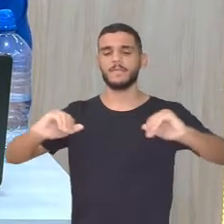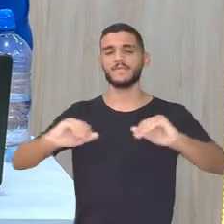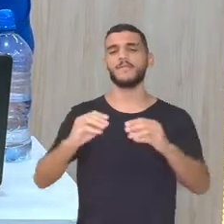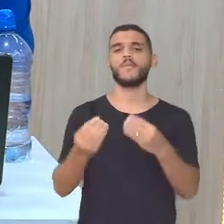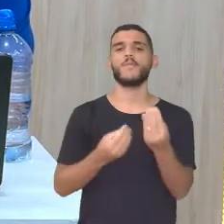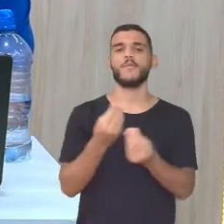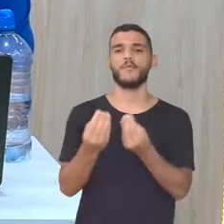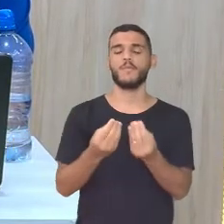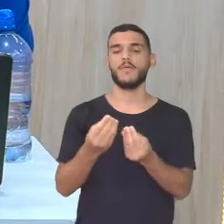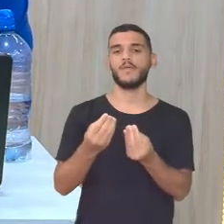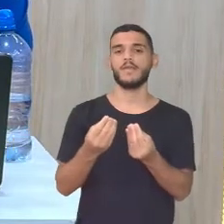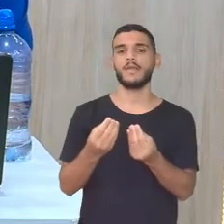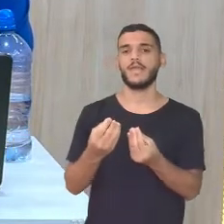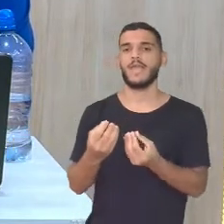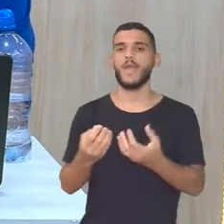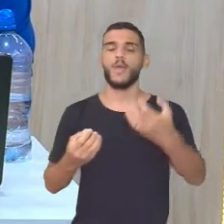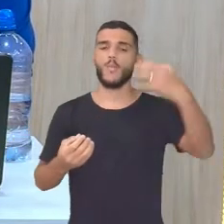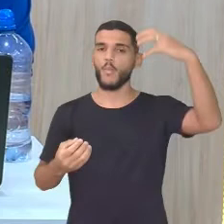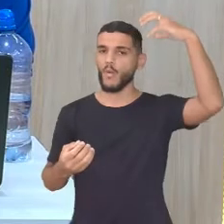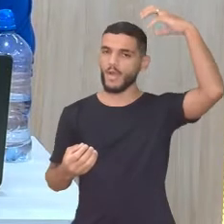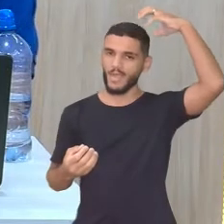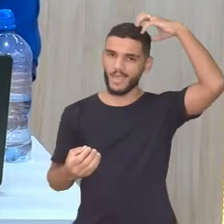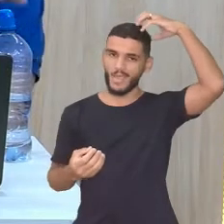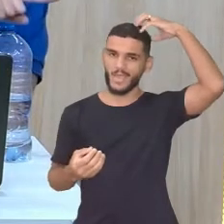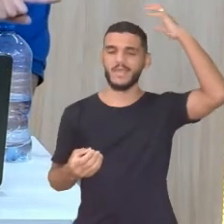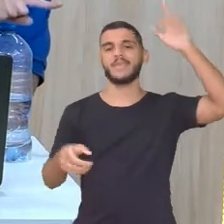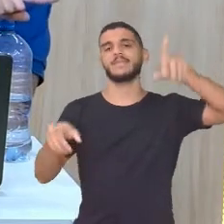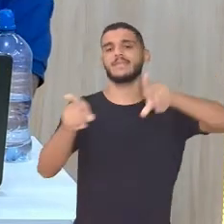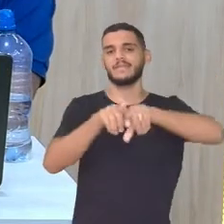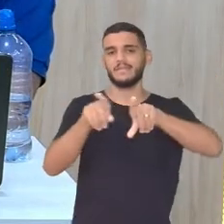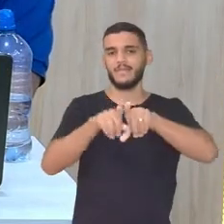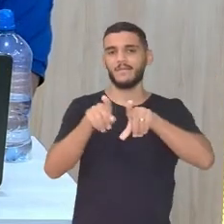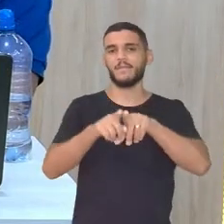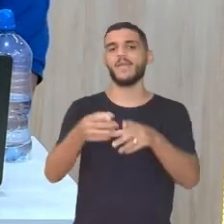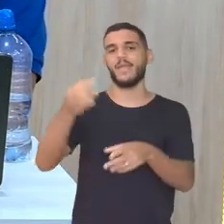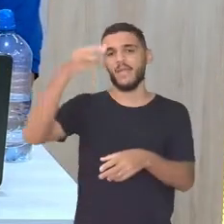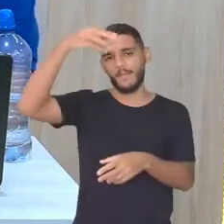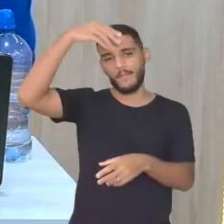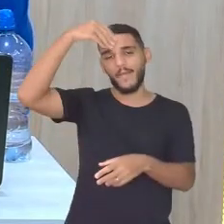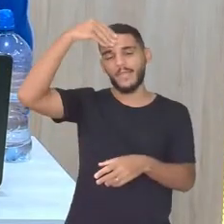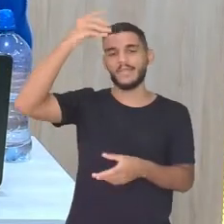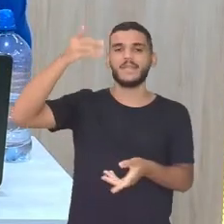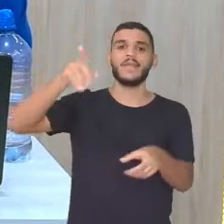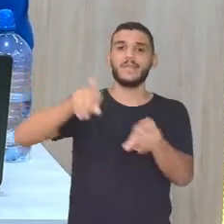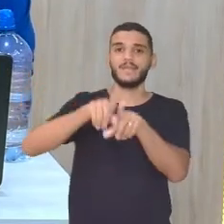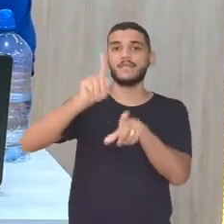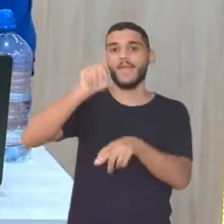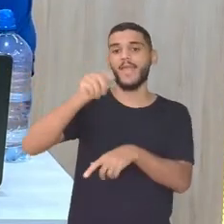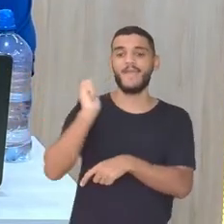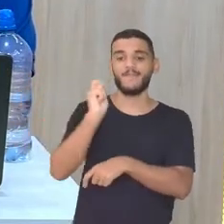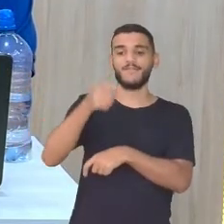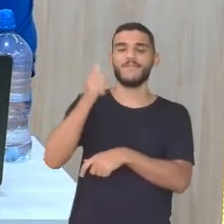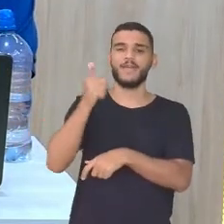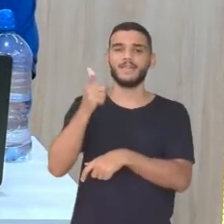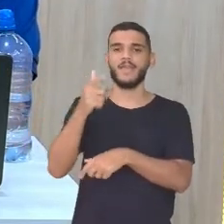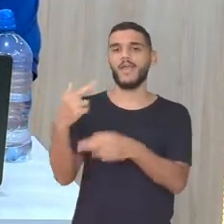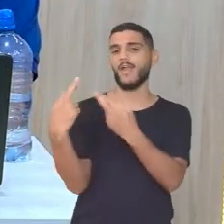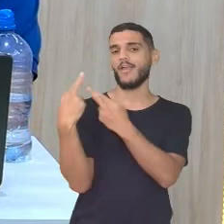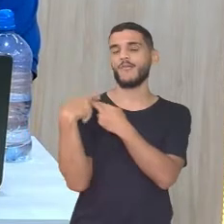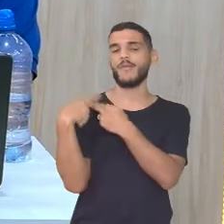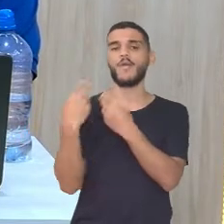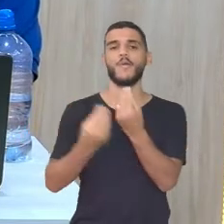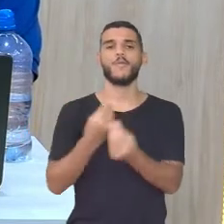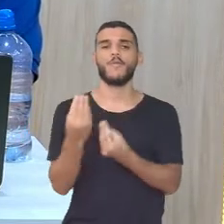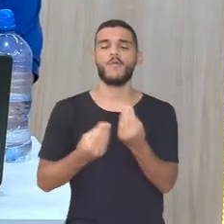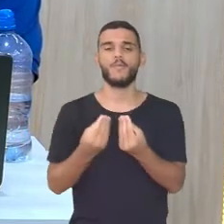é o rei e a madrinha, que também é fada, a gente pode também falar assim, que são os responsáveis